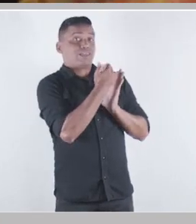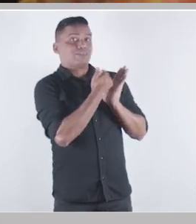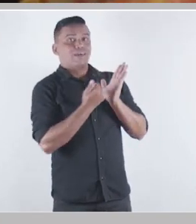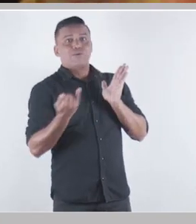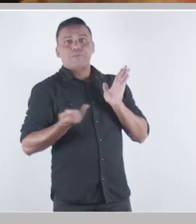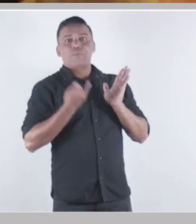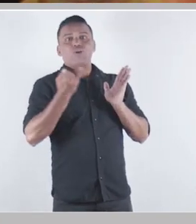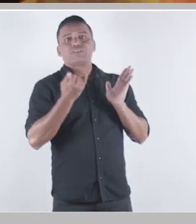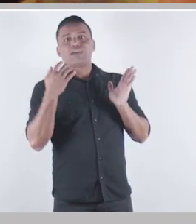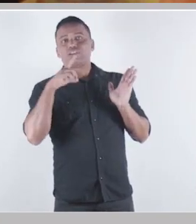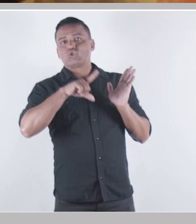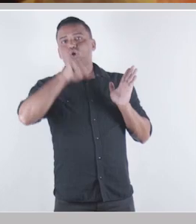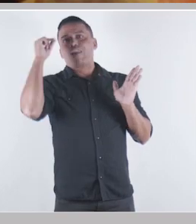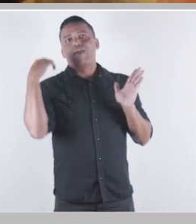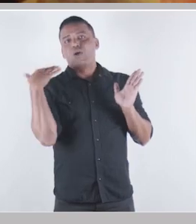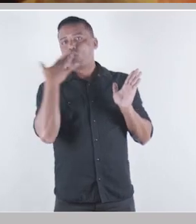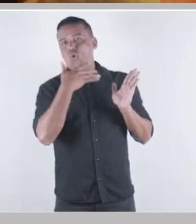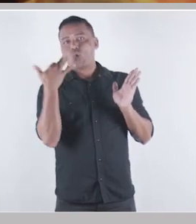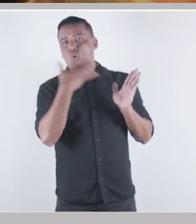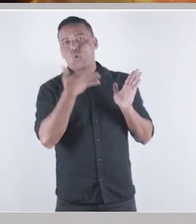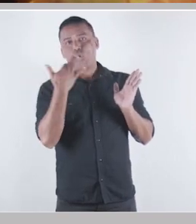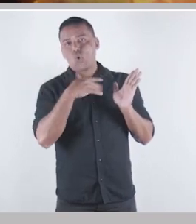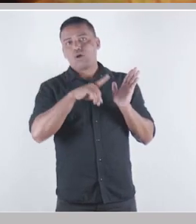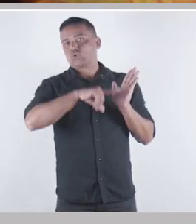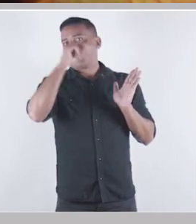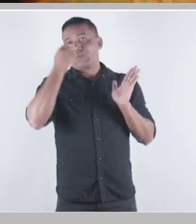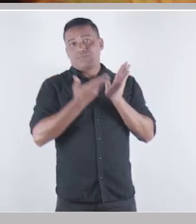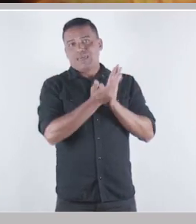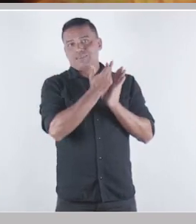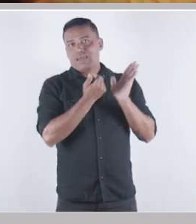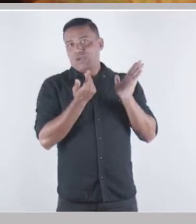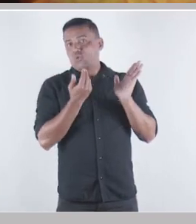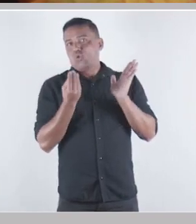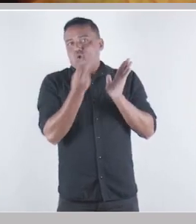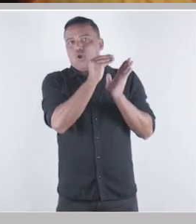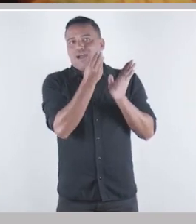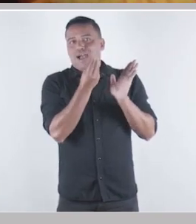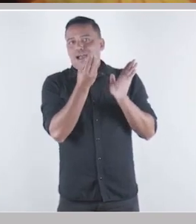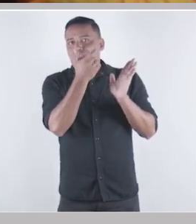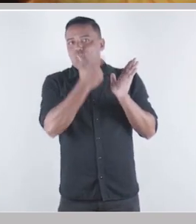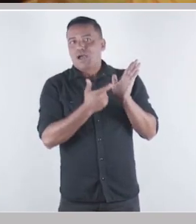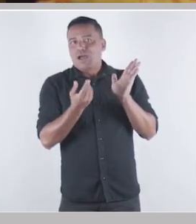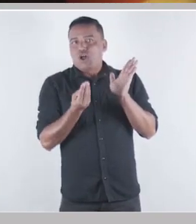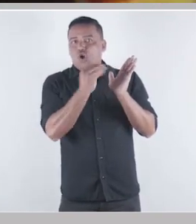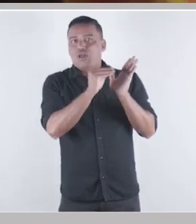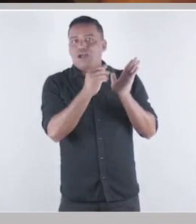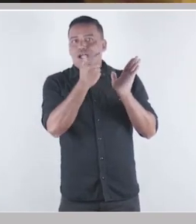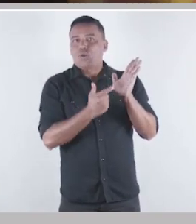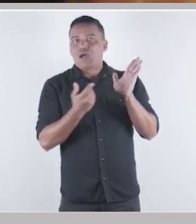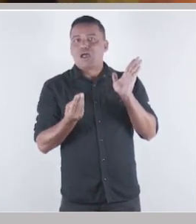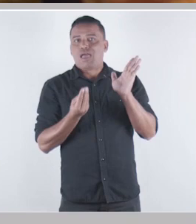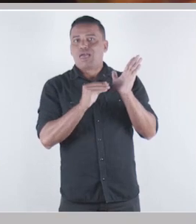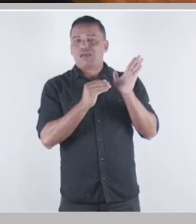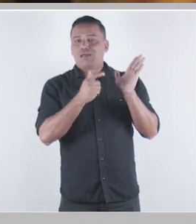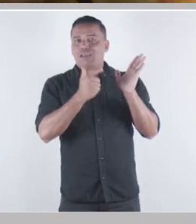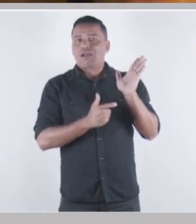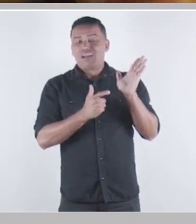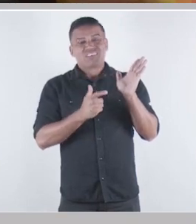escolher uma cor e simplesmente colocar assim no lugar, sem ter que